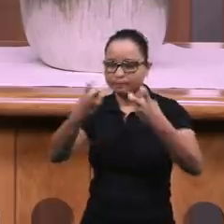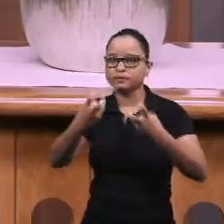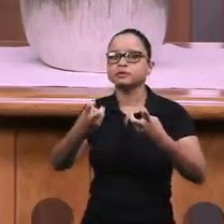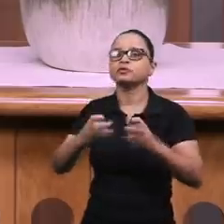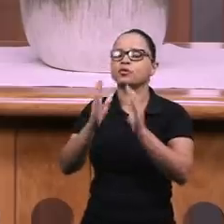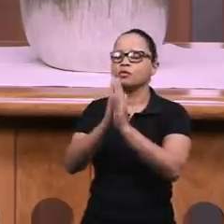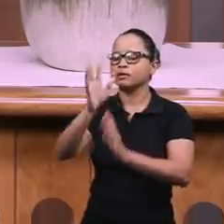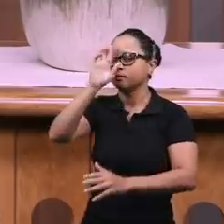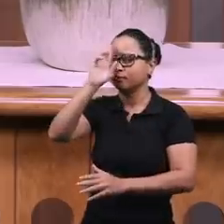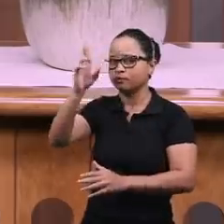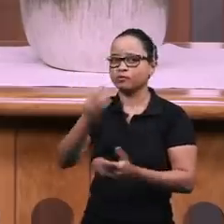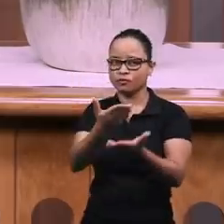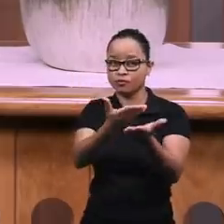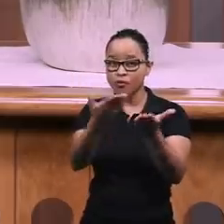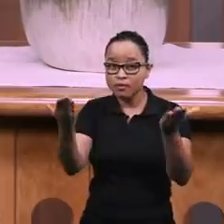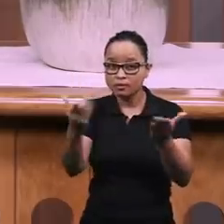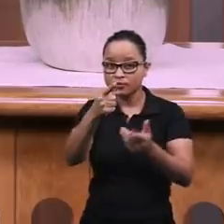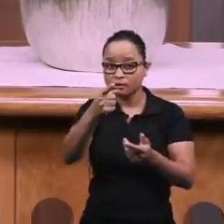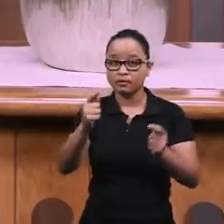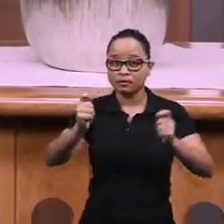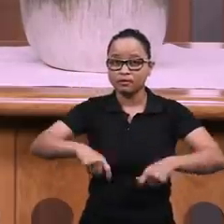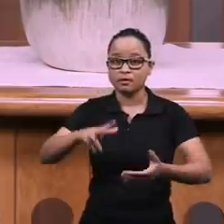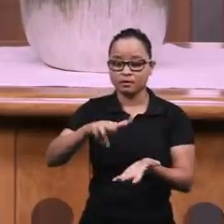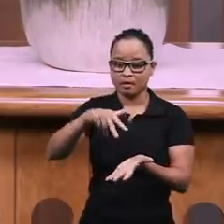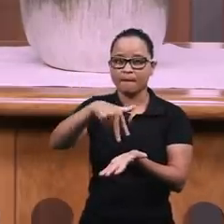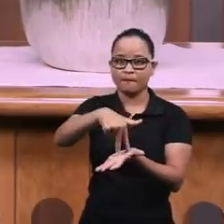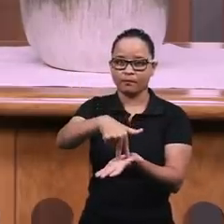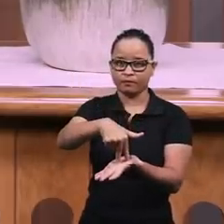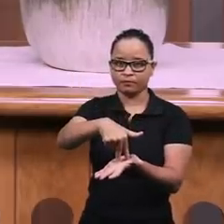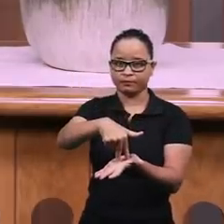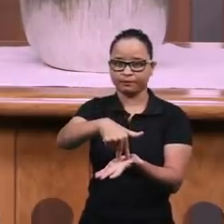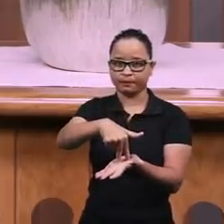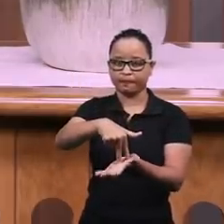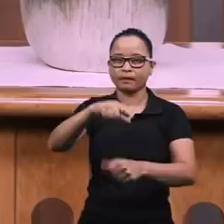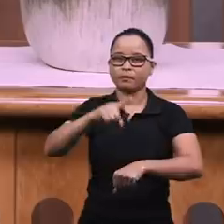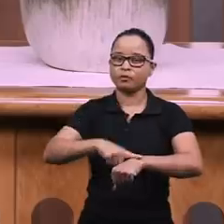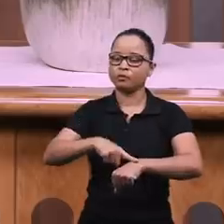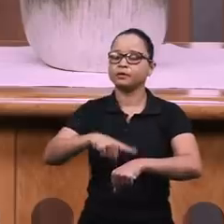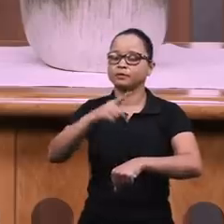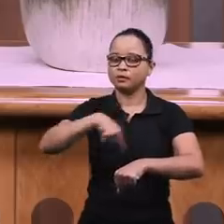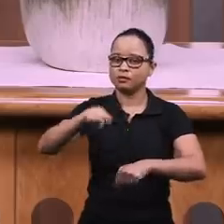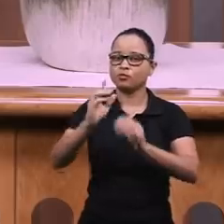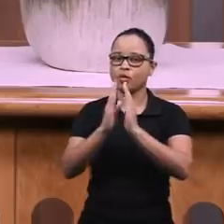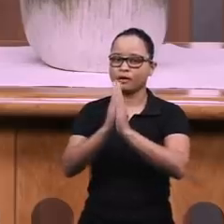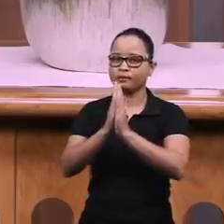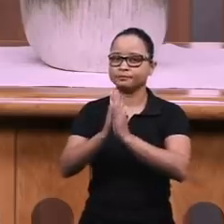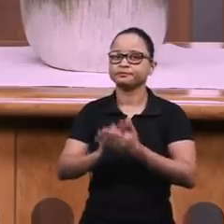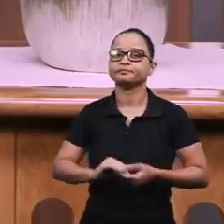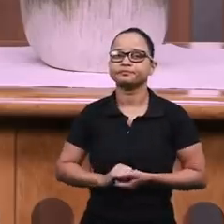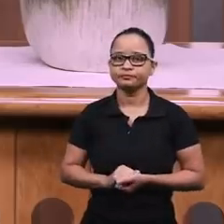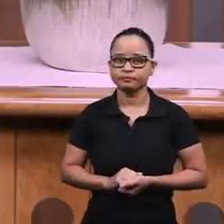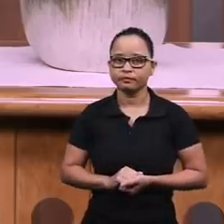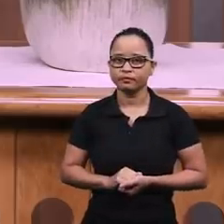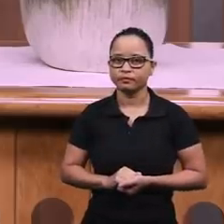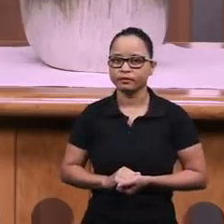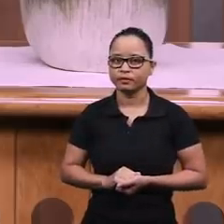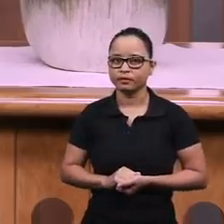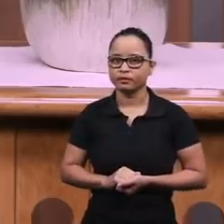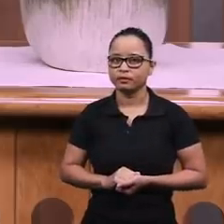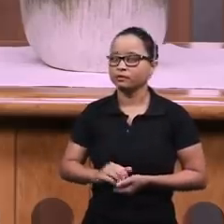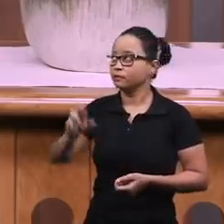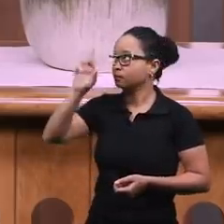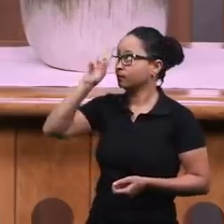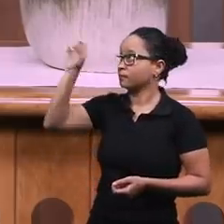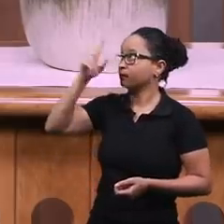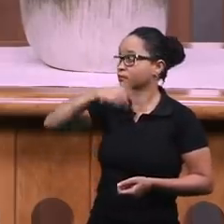vamos orar ao Senhor e Convido você que pudesse colocar de pé para esse momento de oração possamos Clamar ao Senhor